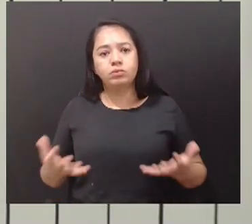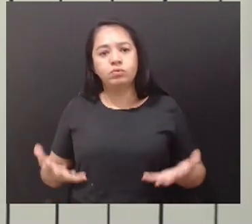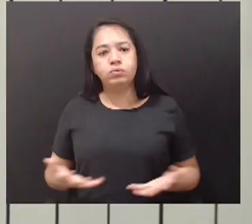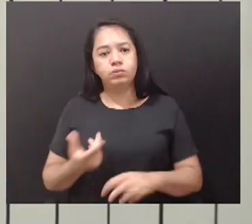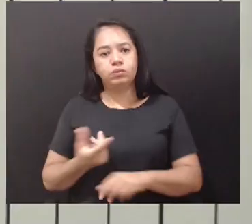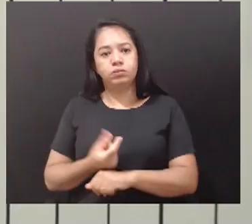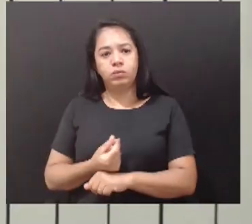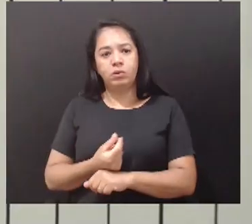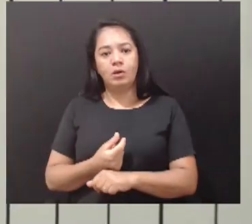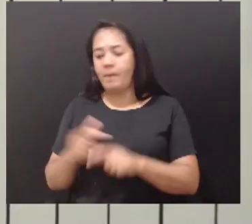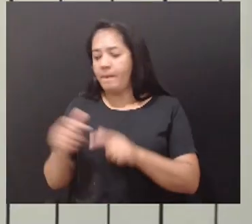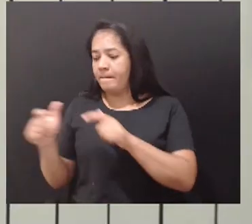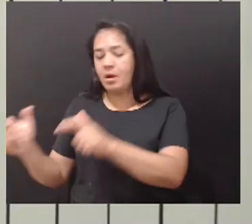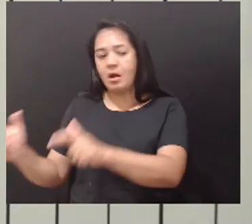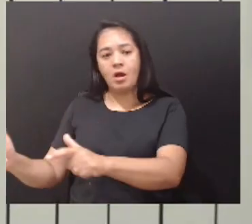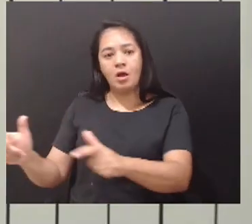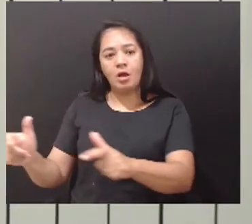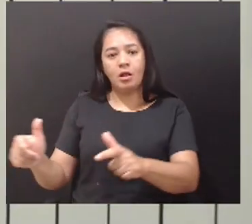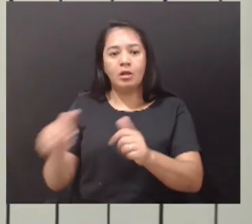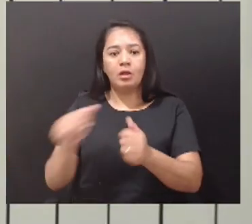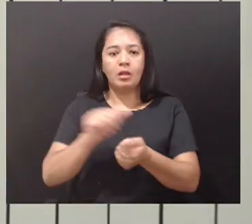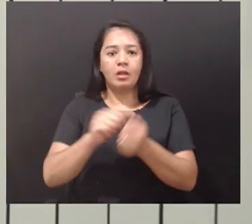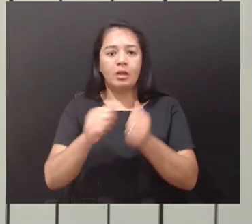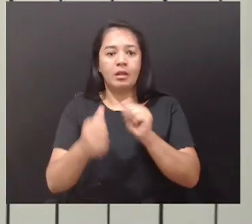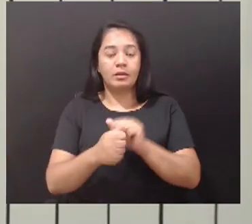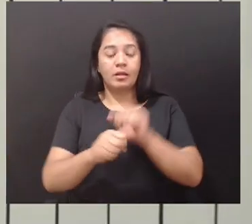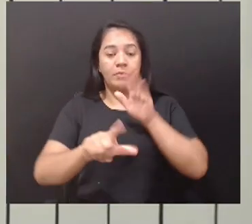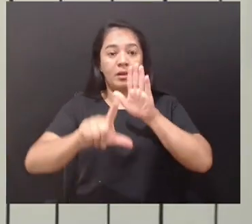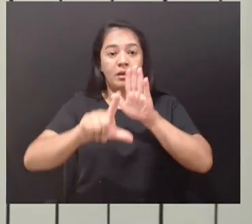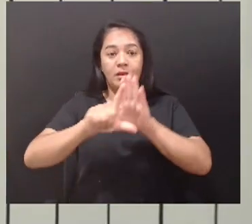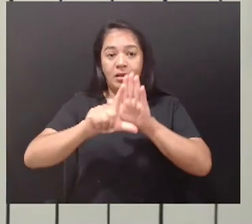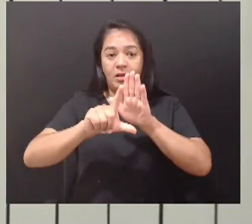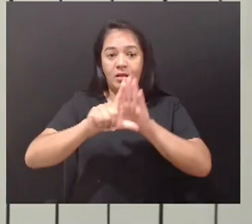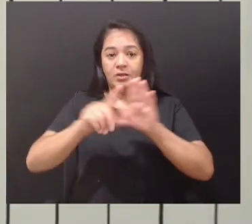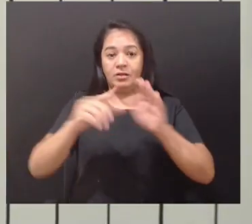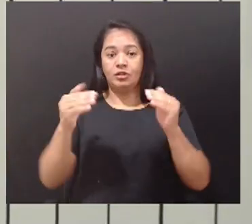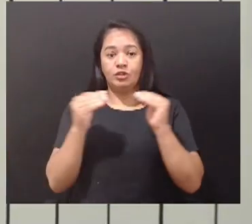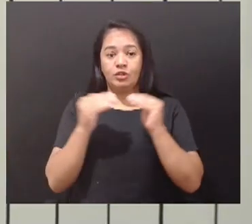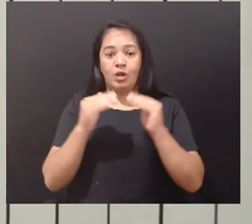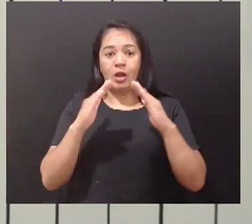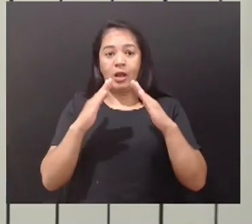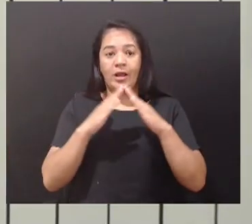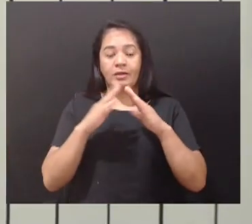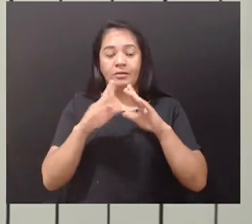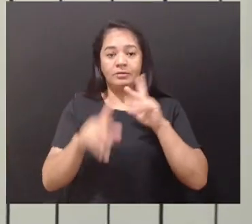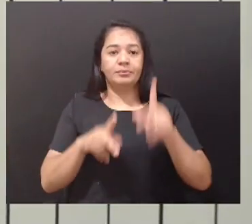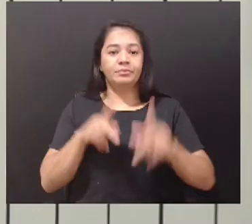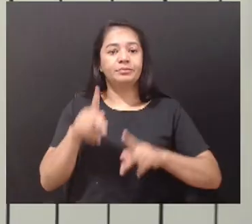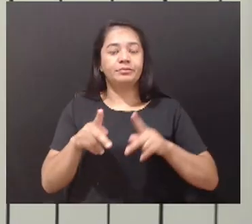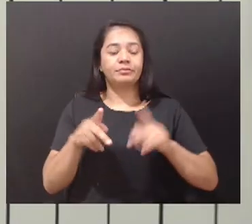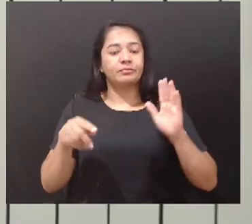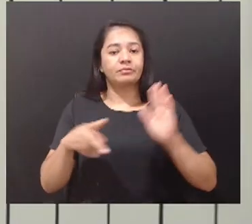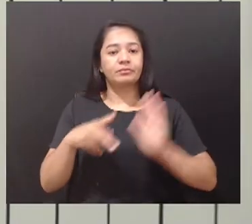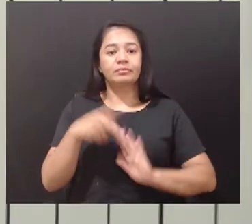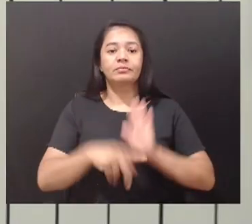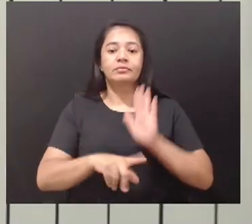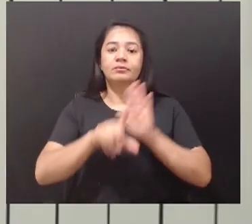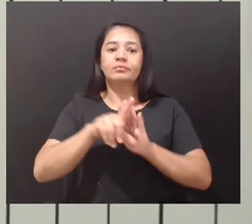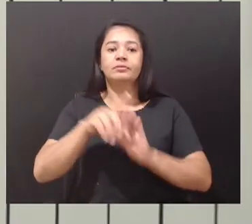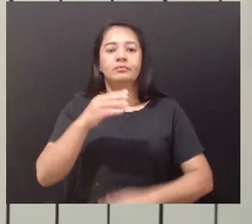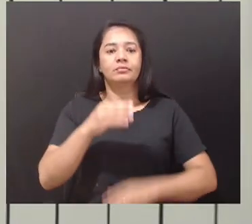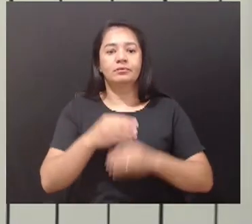loteamentos e a adequação da legislação sobre habitação popular. O projeto de lei complementar 103